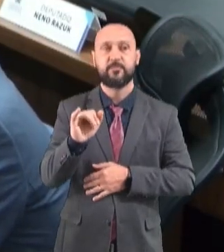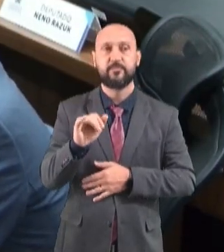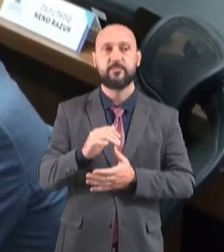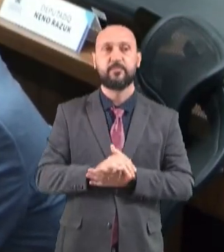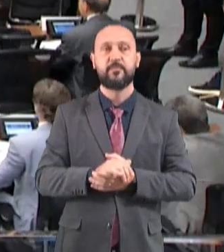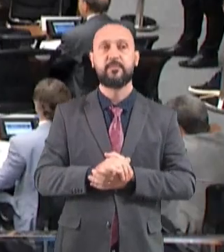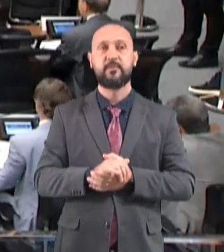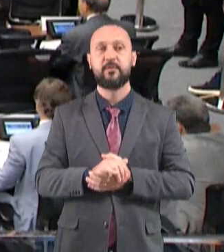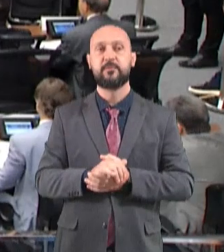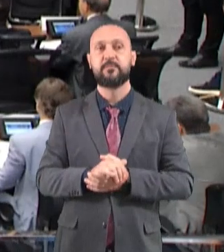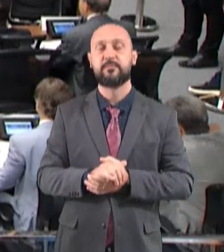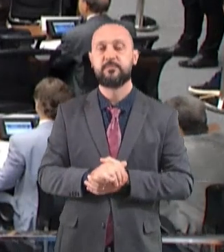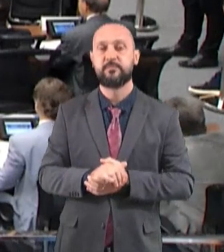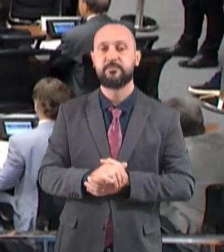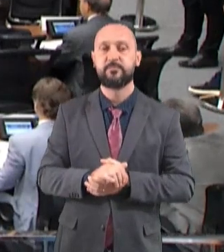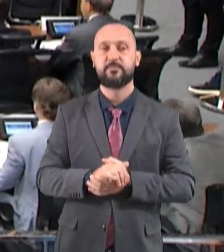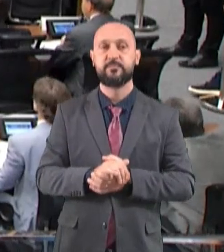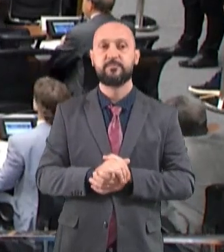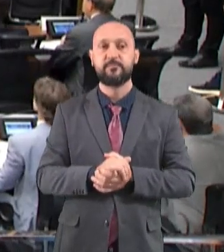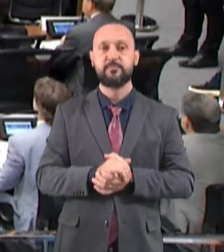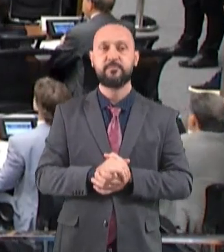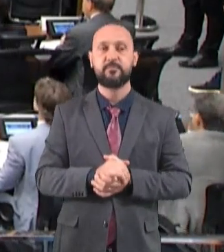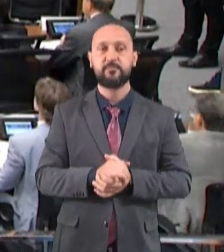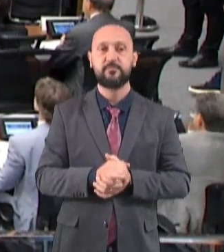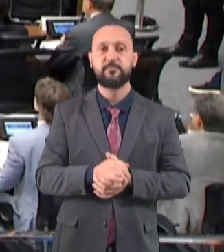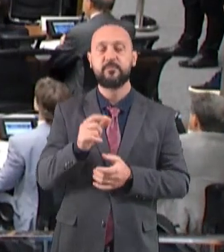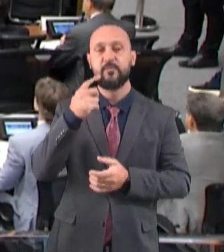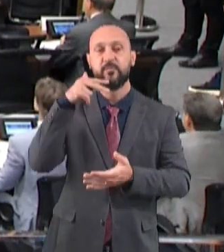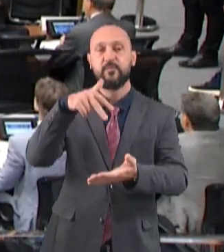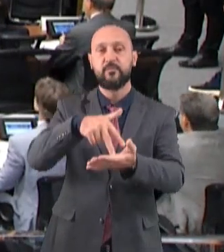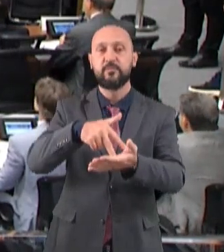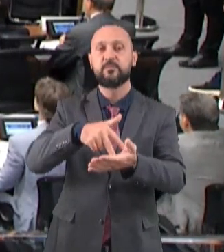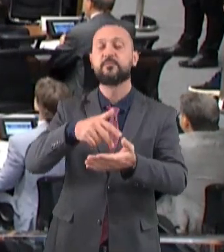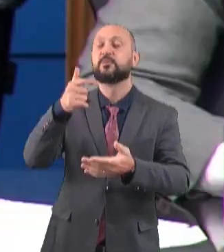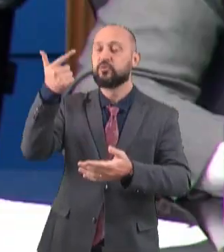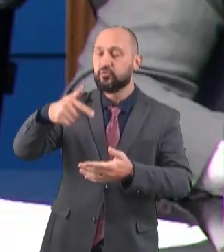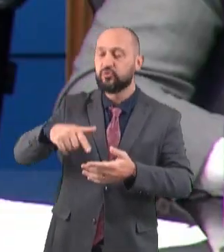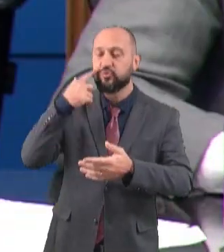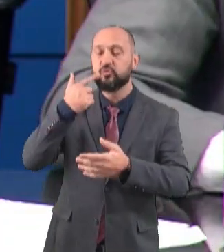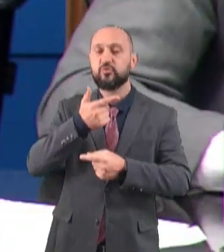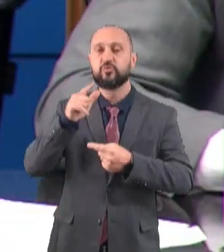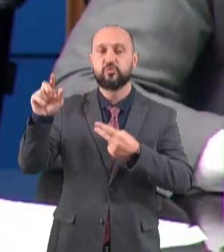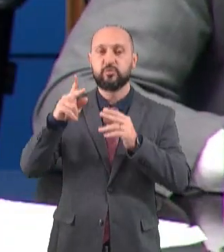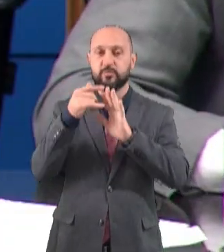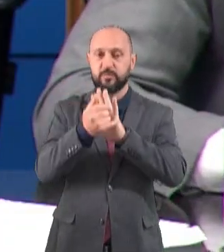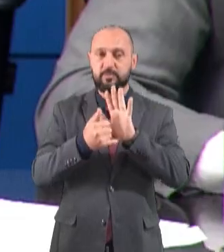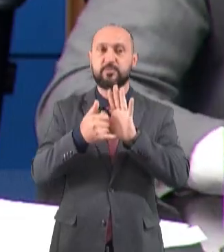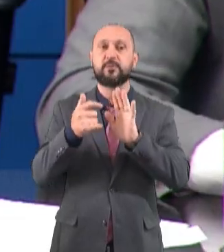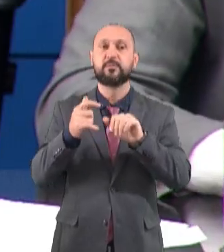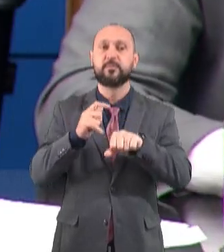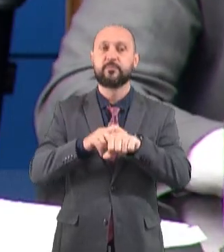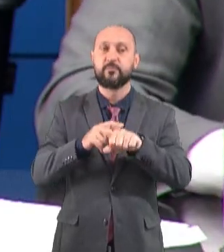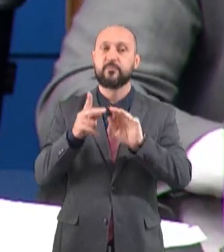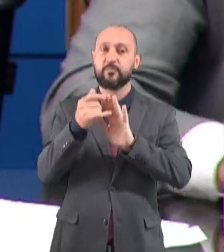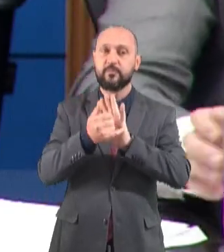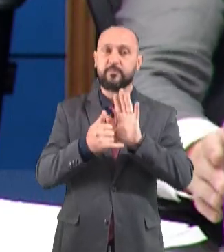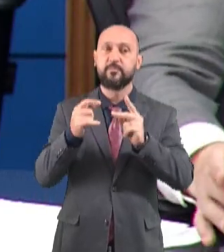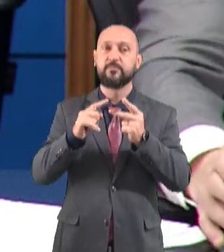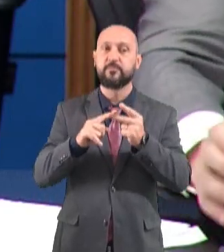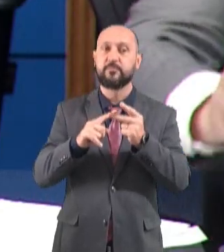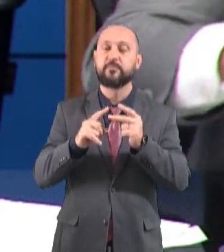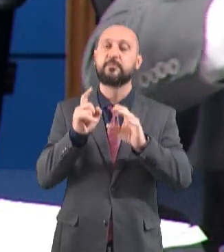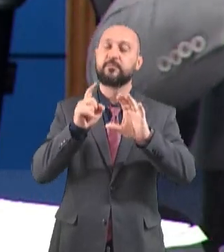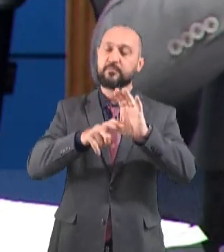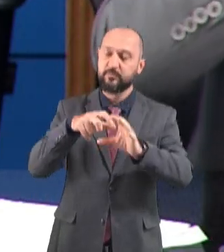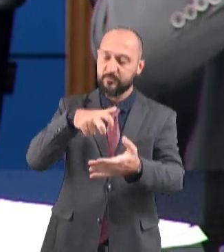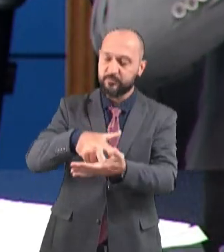concluir, deputado, Vossa Excelência, O de tema- declaração perdão, de voto, perdão. Vossa Excelência está fazendo de novo a defesa de outros projetos. Perdão, o tema é- Porque o projeto não Vou trata de concluir.